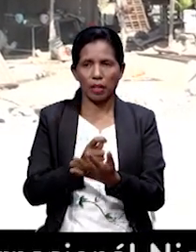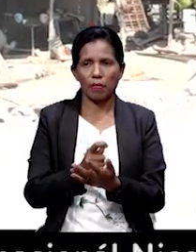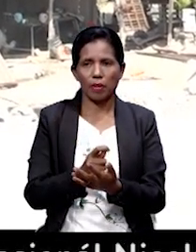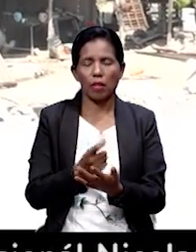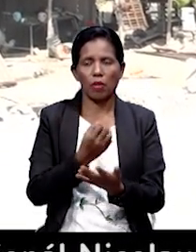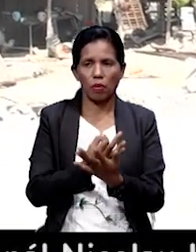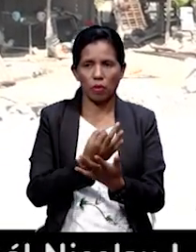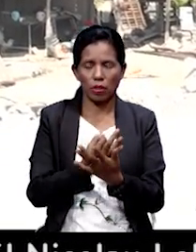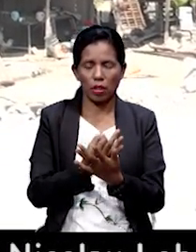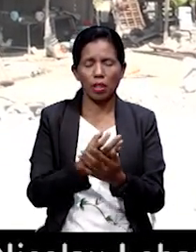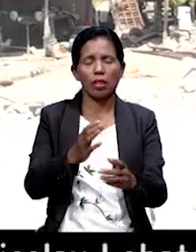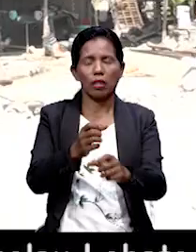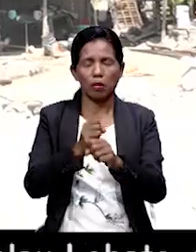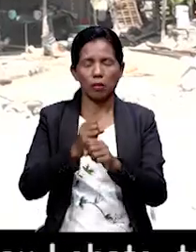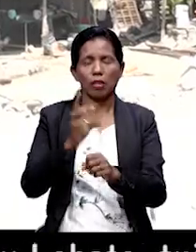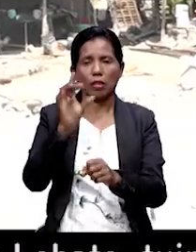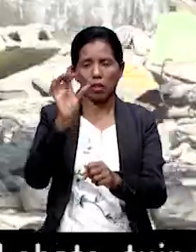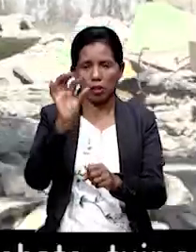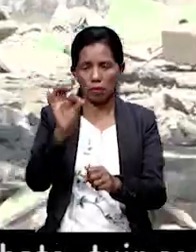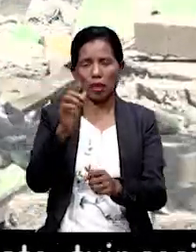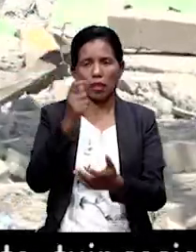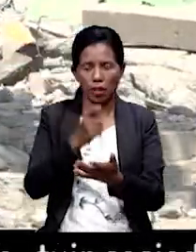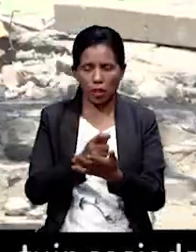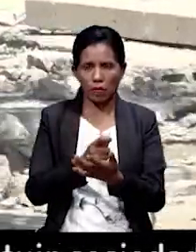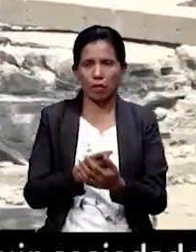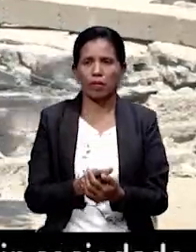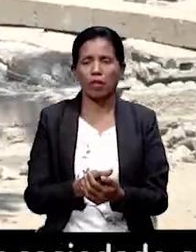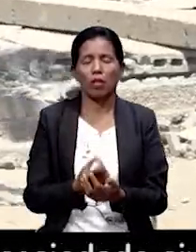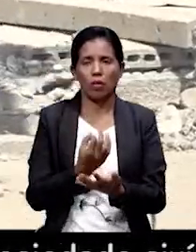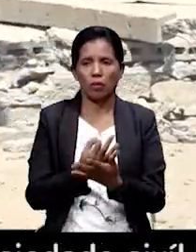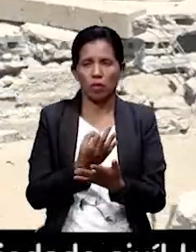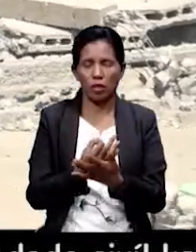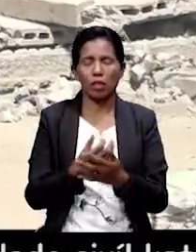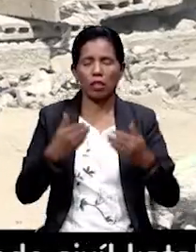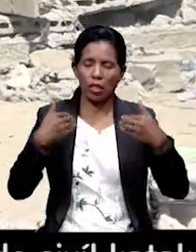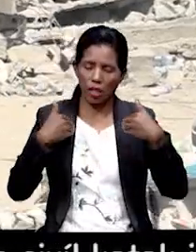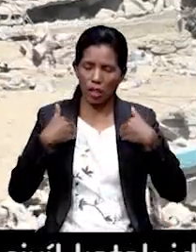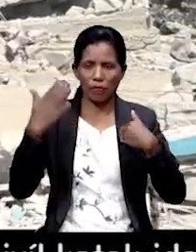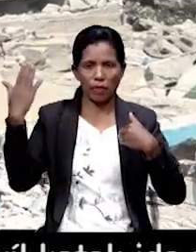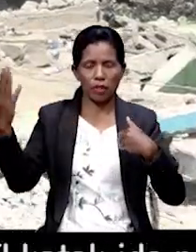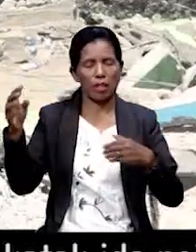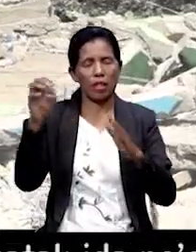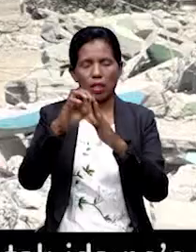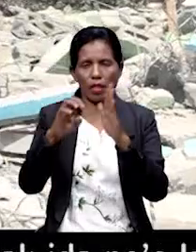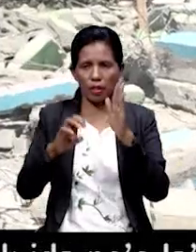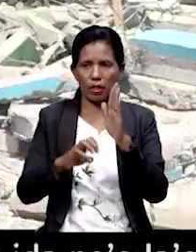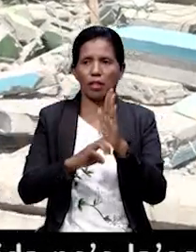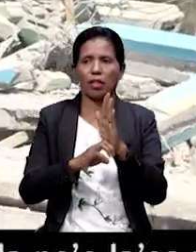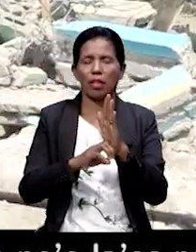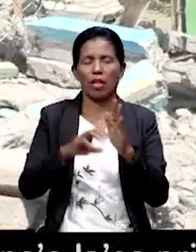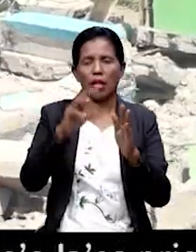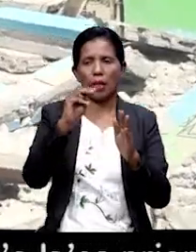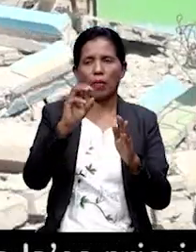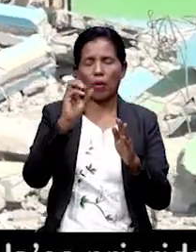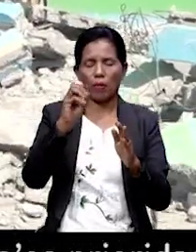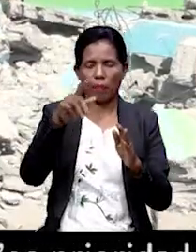simu 9 det simu 7 det osane se sisa iha estado obras público kala